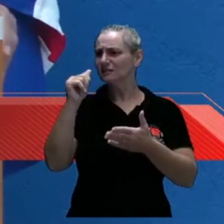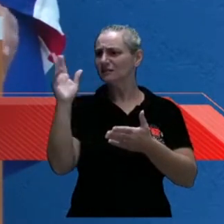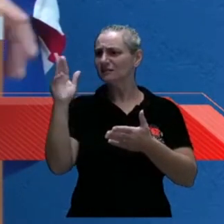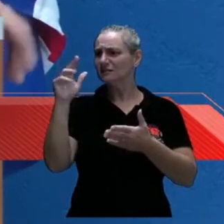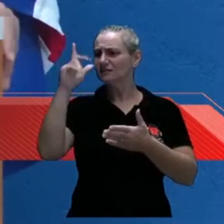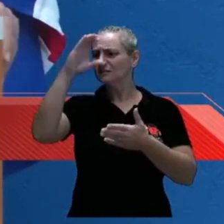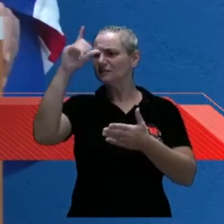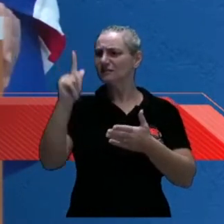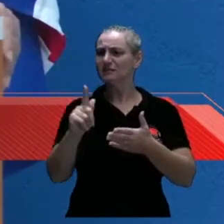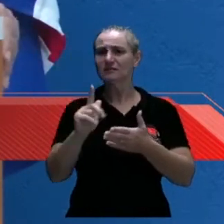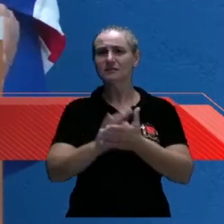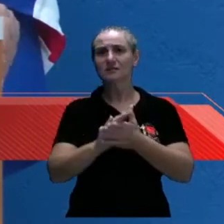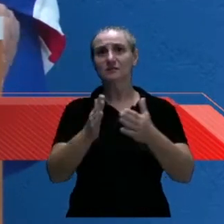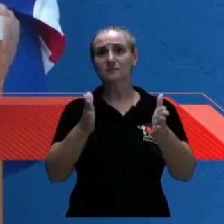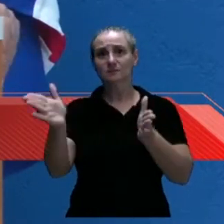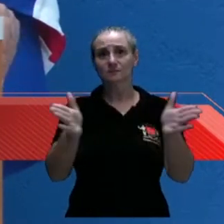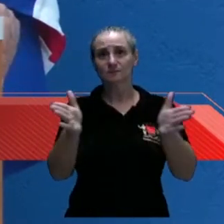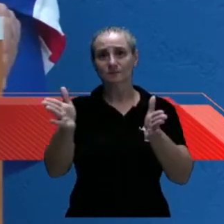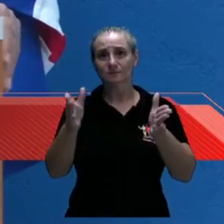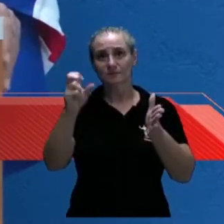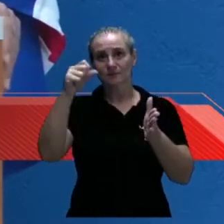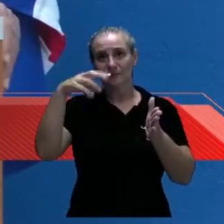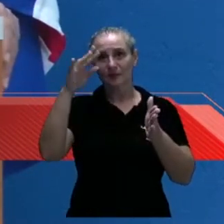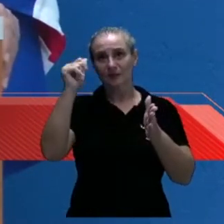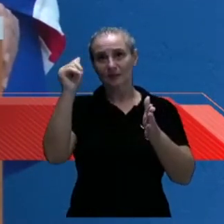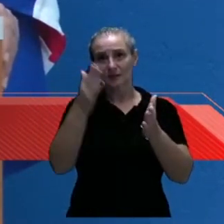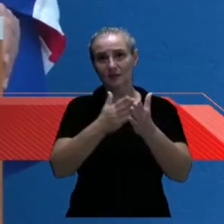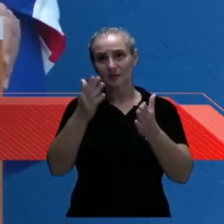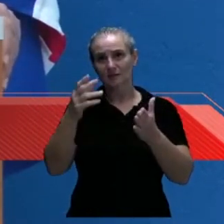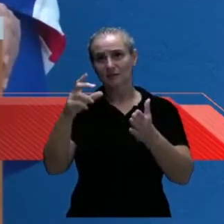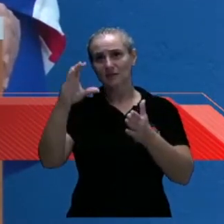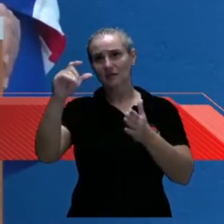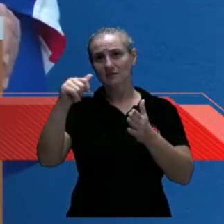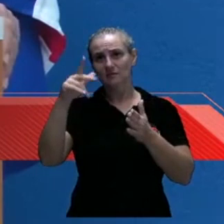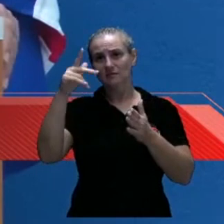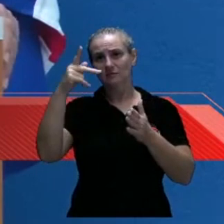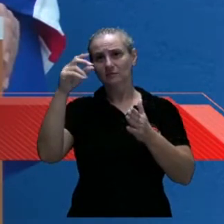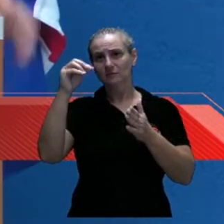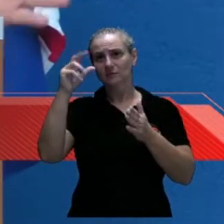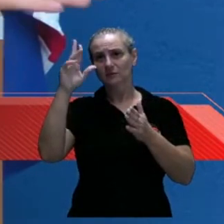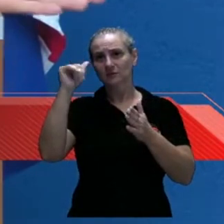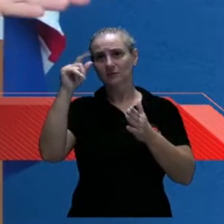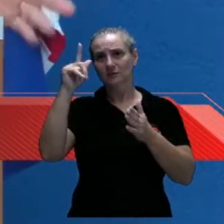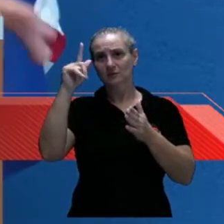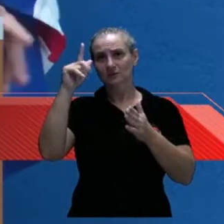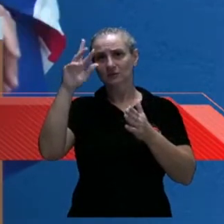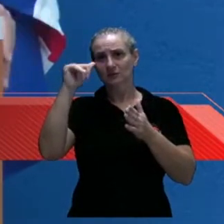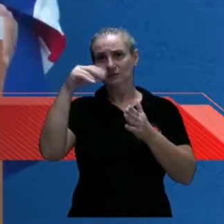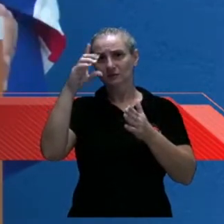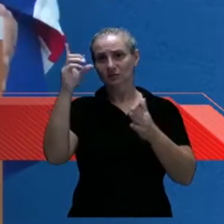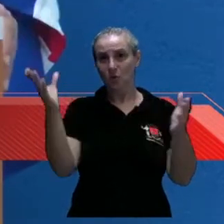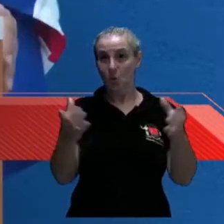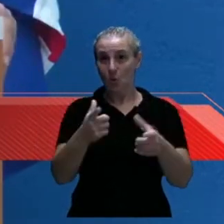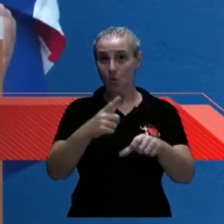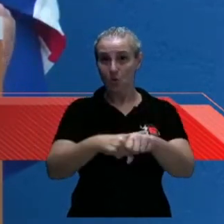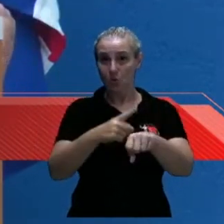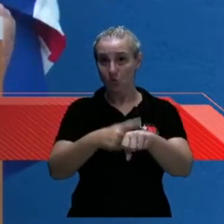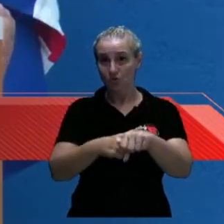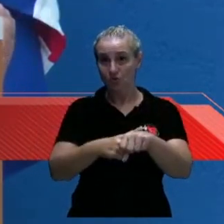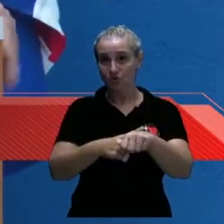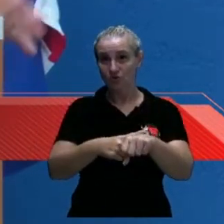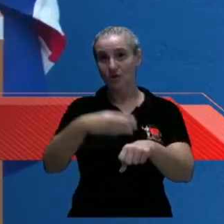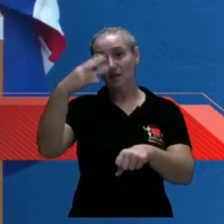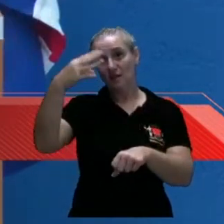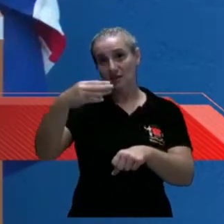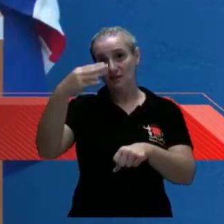perfeitamente que aquele trecho de Santa Rita do Pardo até Campo Grande, apesar dela não ter hoje as